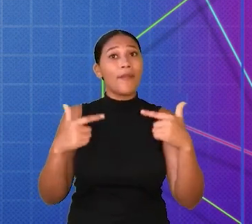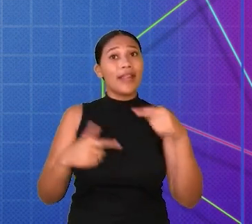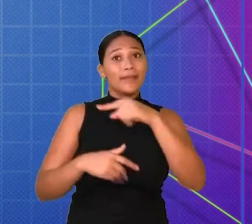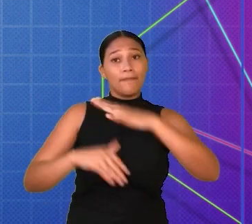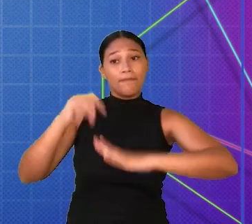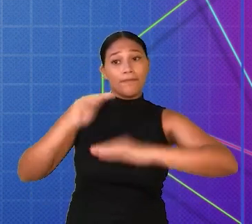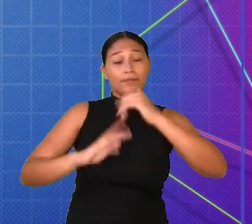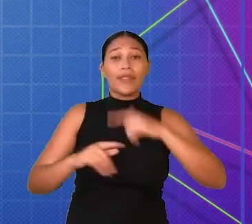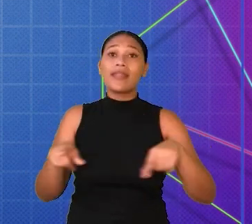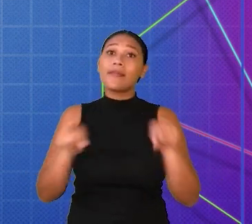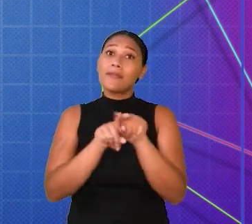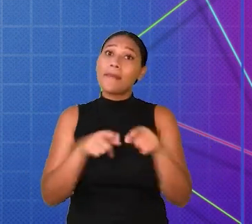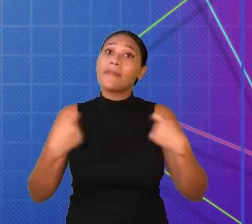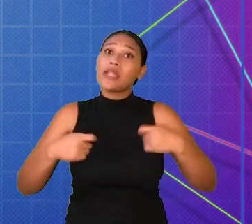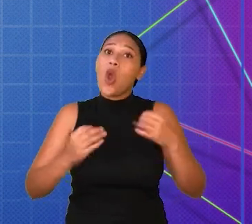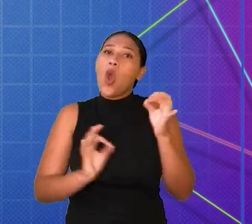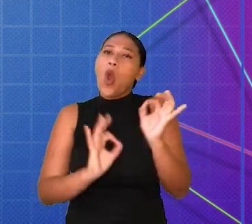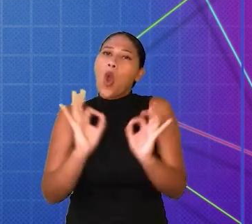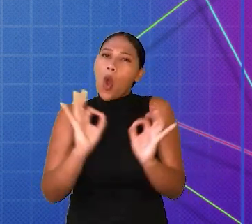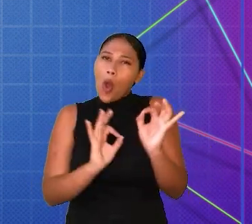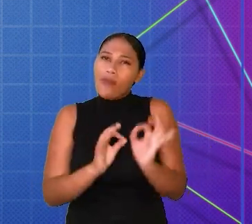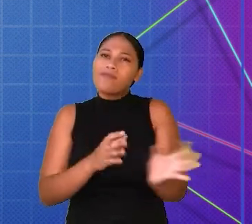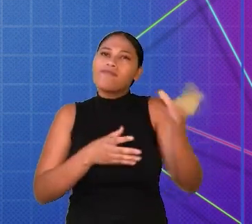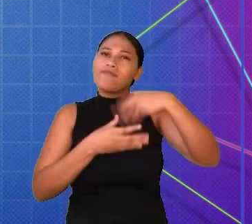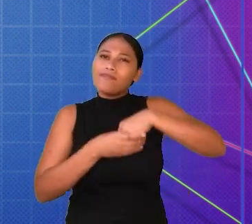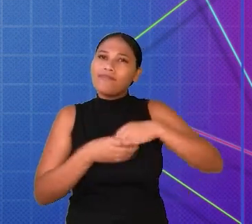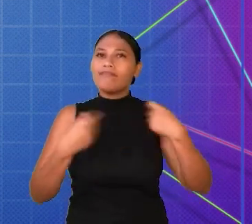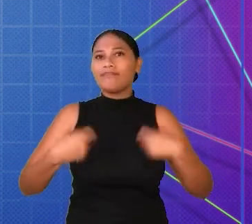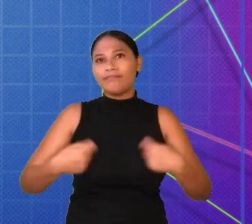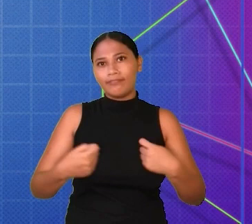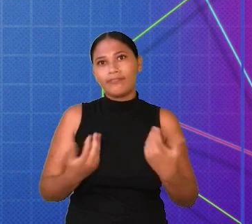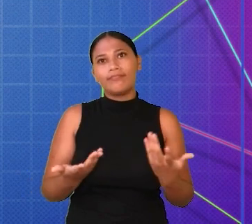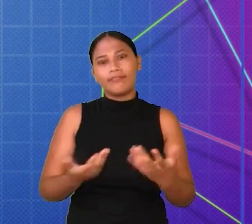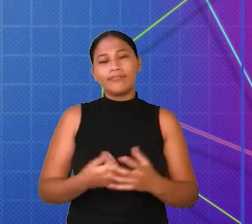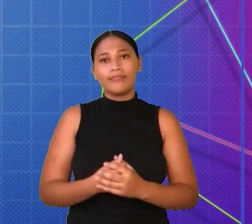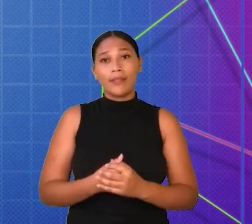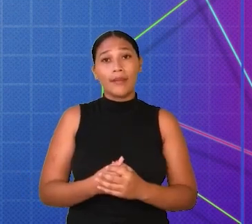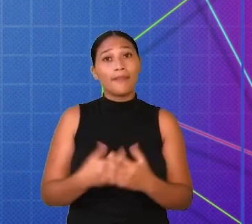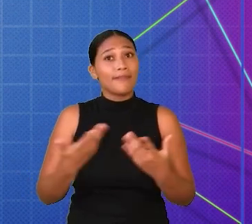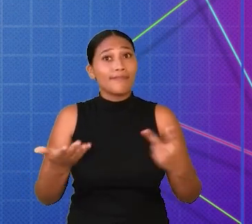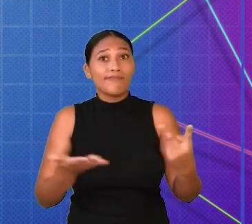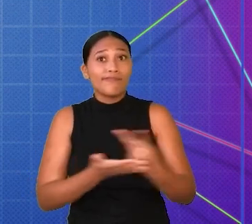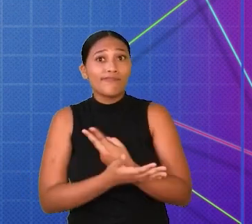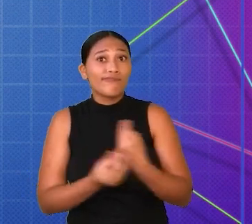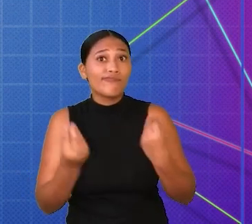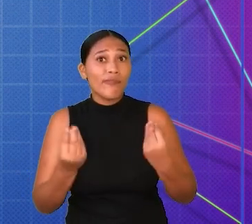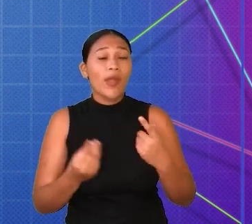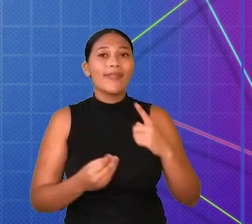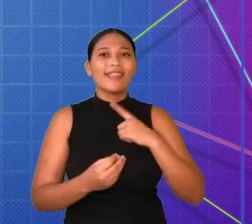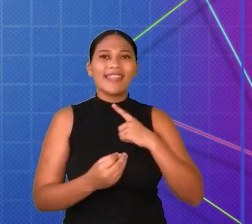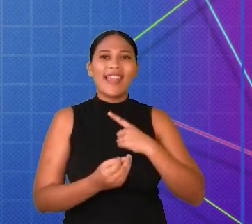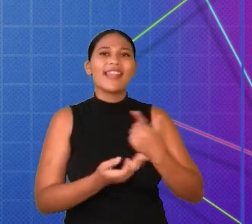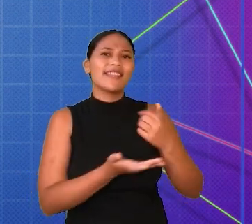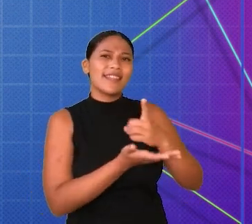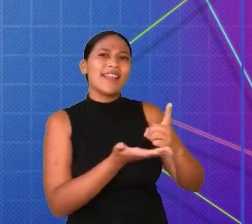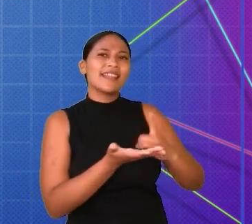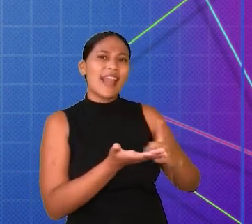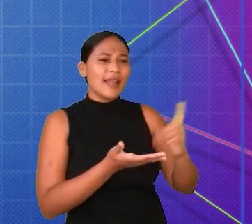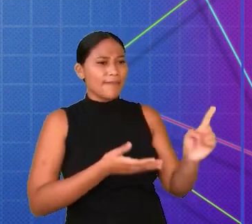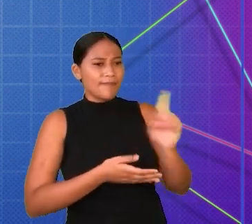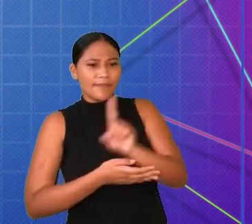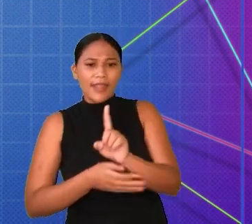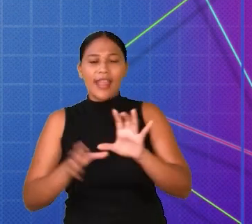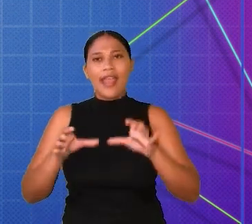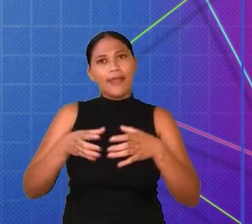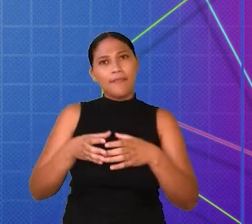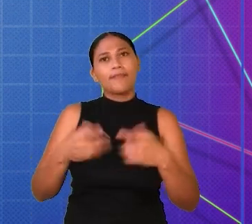mais concreta. O trabalho desses profissionais também precisam ser organizados dentro das necessidades do jogo. Para isso, vamos ter